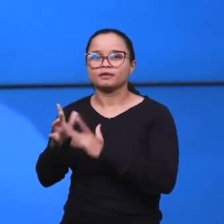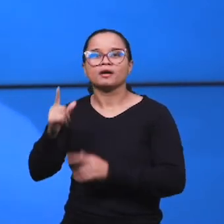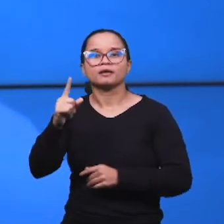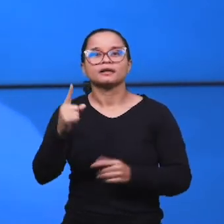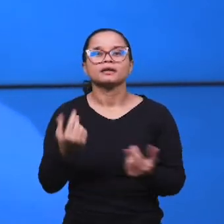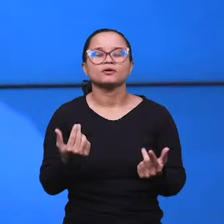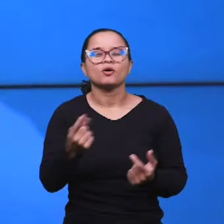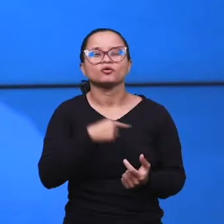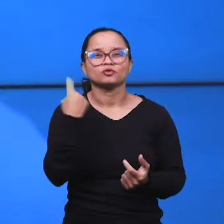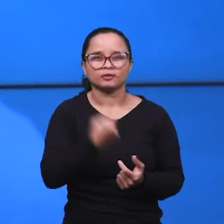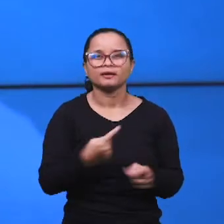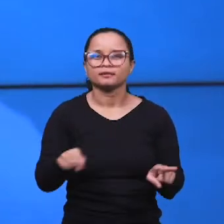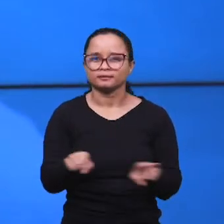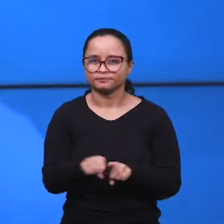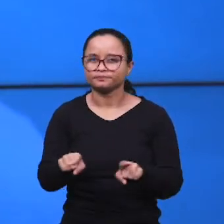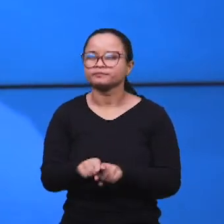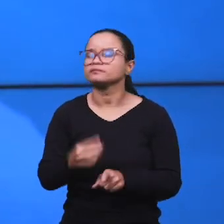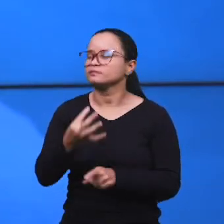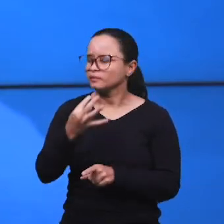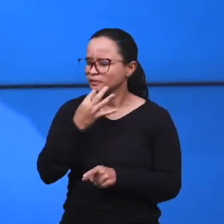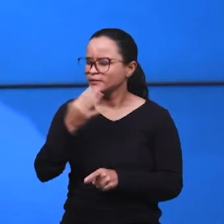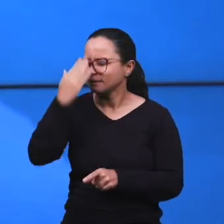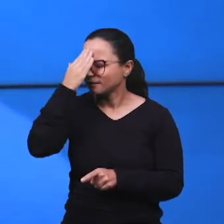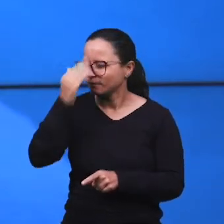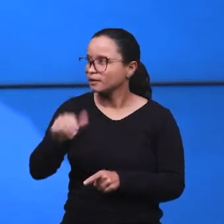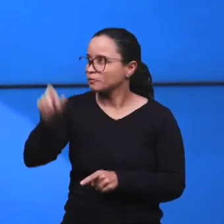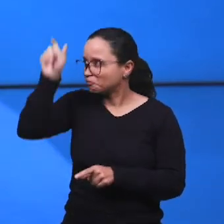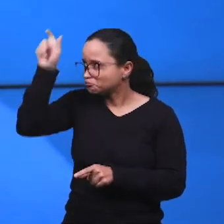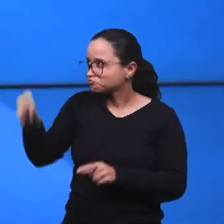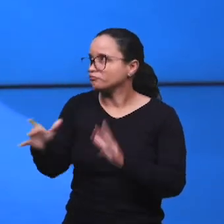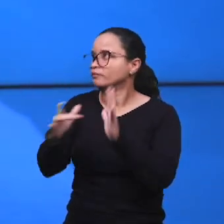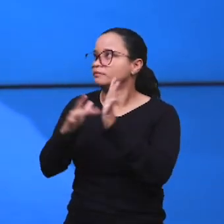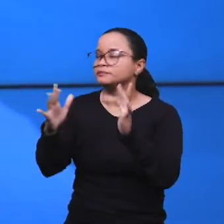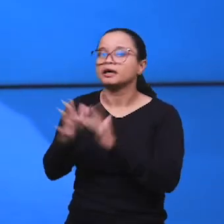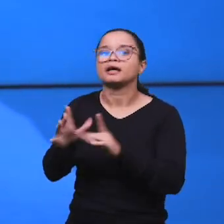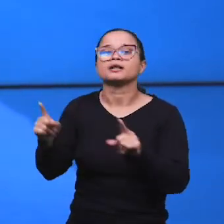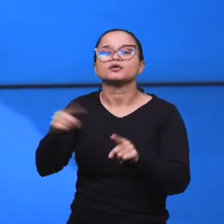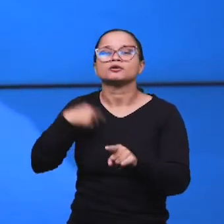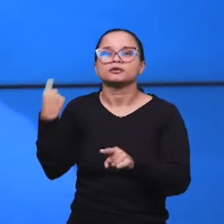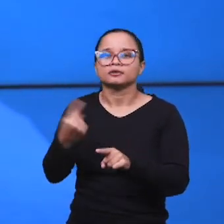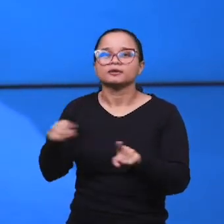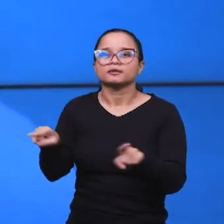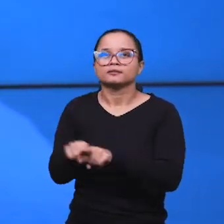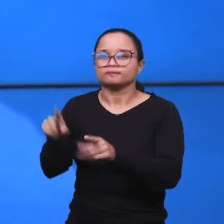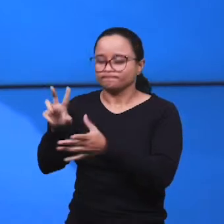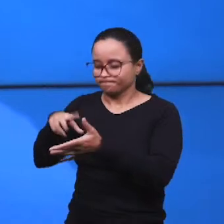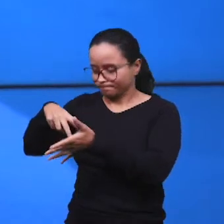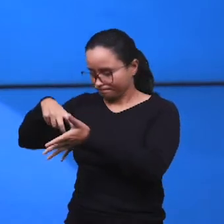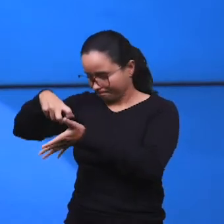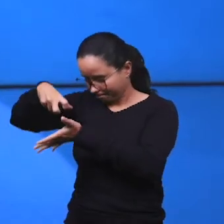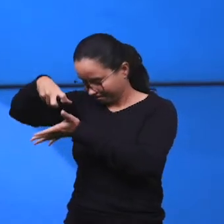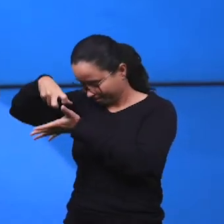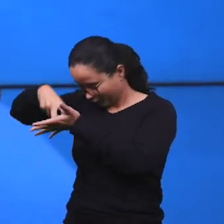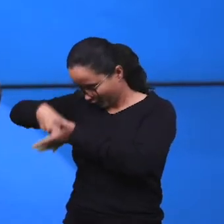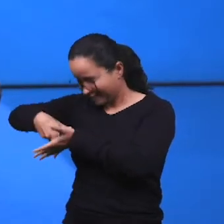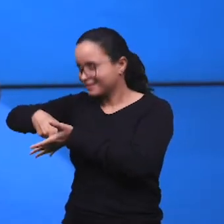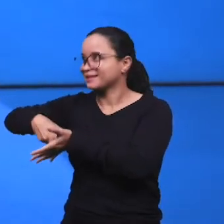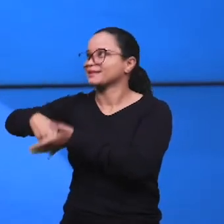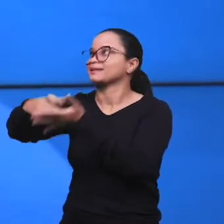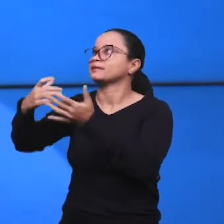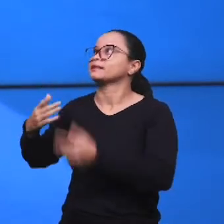quando reconhecemos a Jesus, reconhecemos quem Ele é, nós caímos, Samuel, nós caímos de joelhos, né?